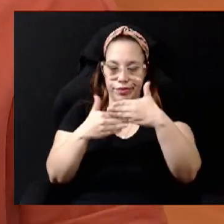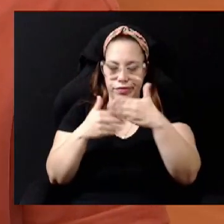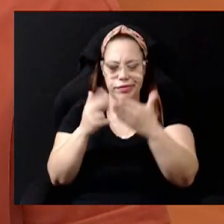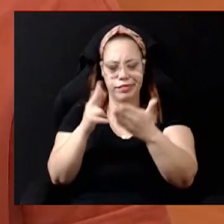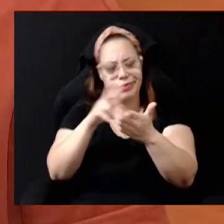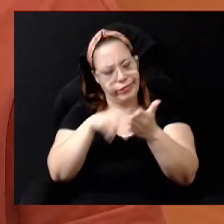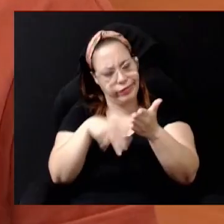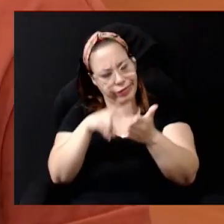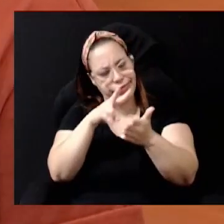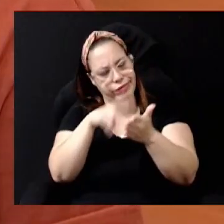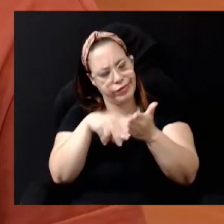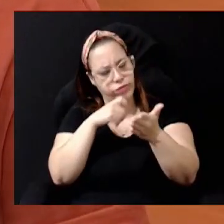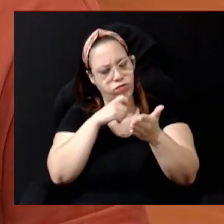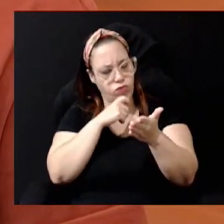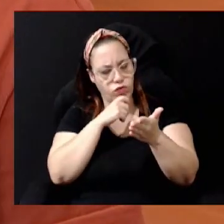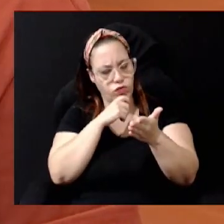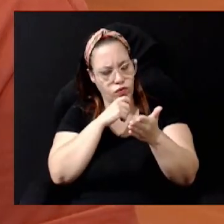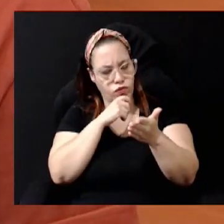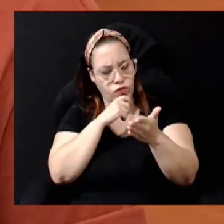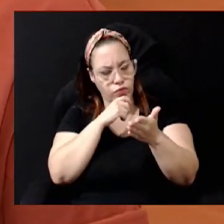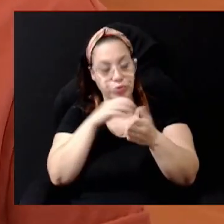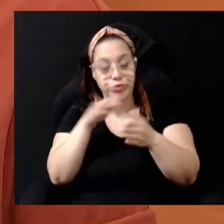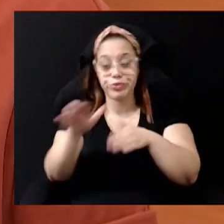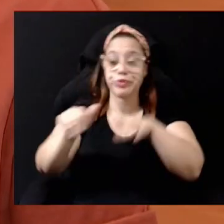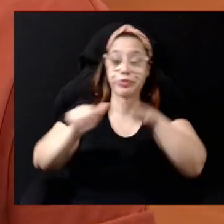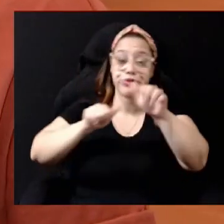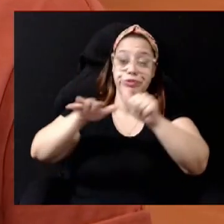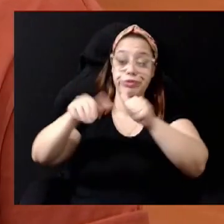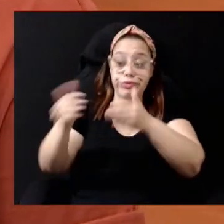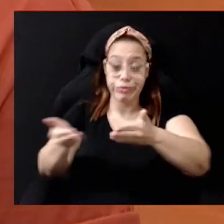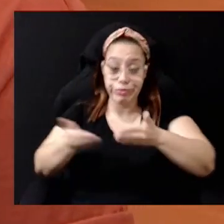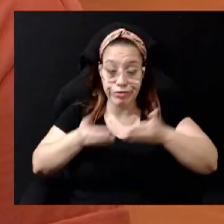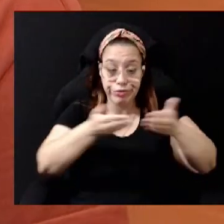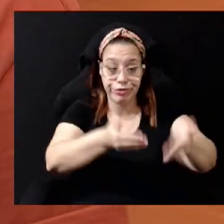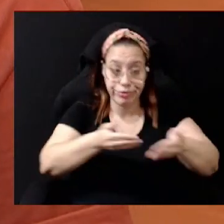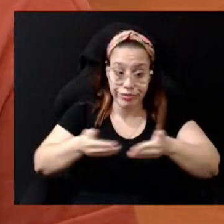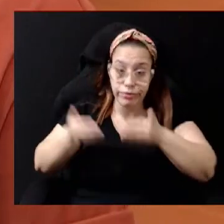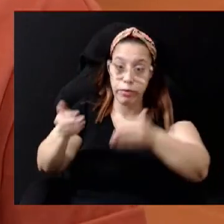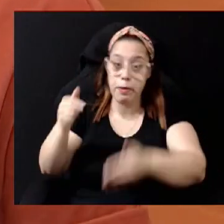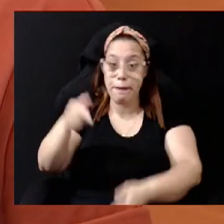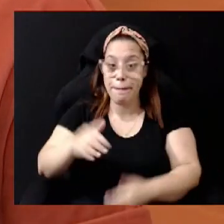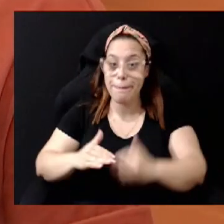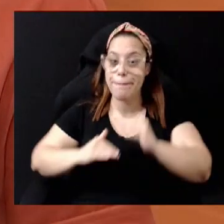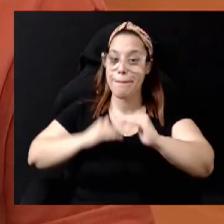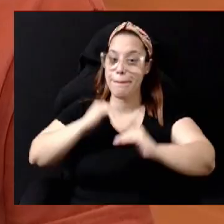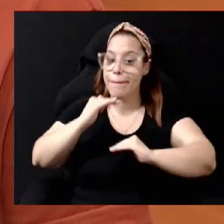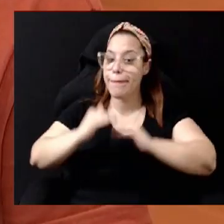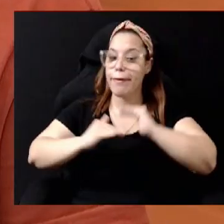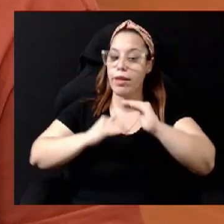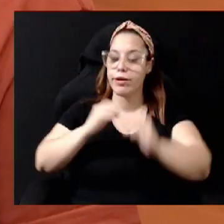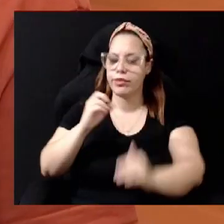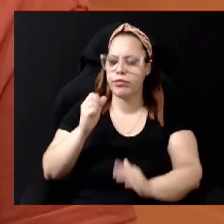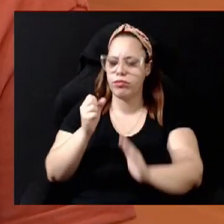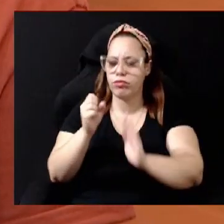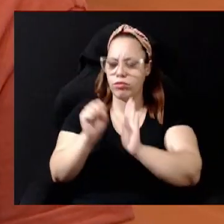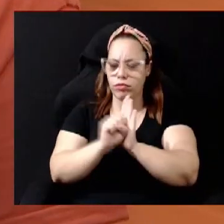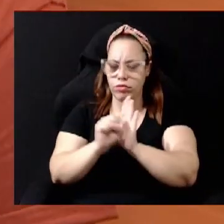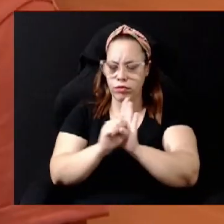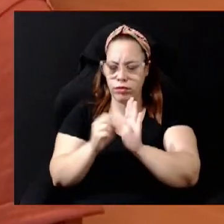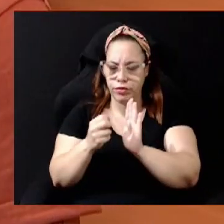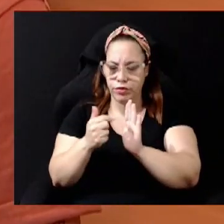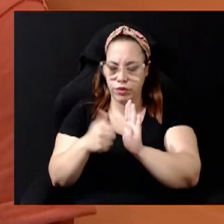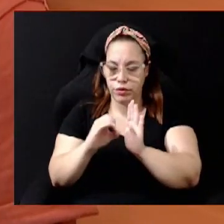dele, convidando pessoas que tinham participado desse processo nos anos 70 e pessoas